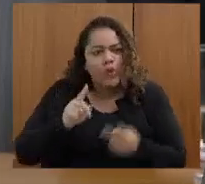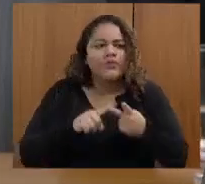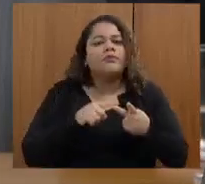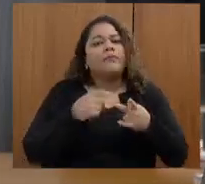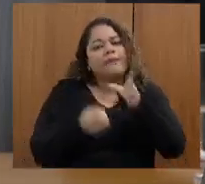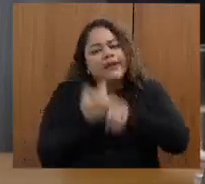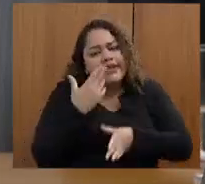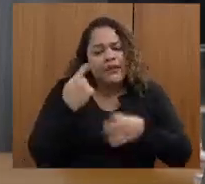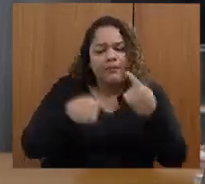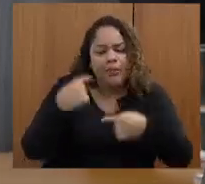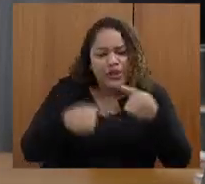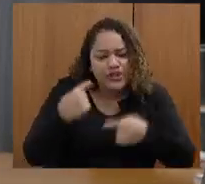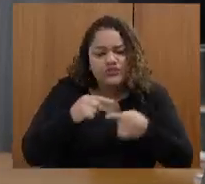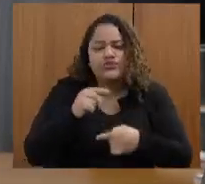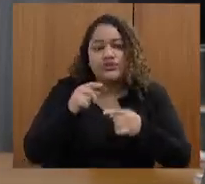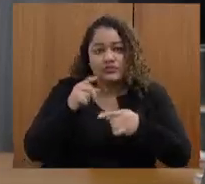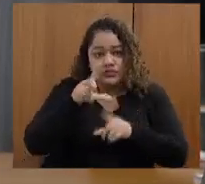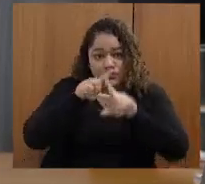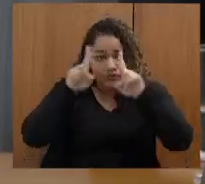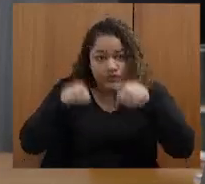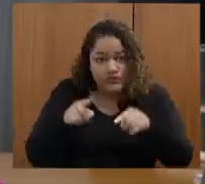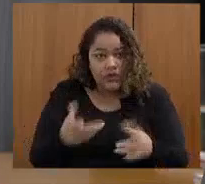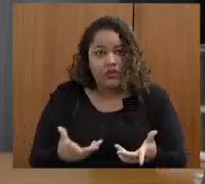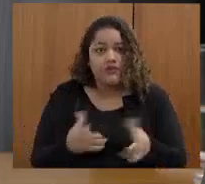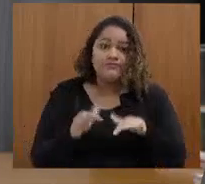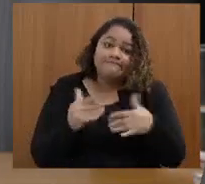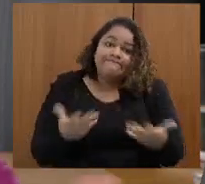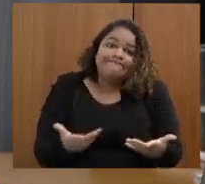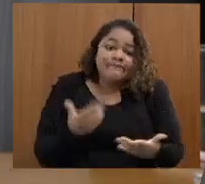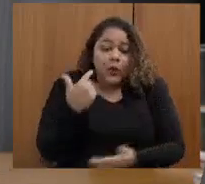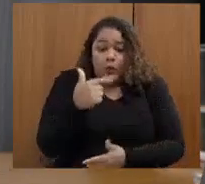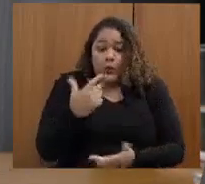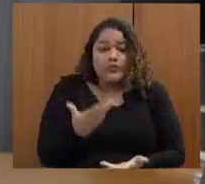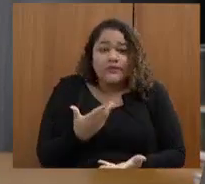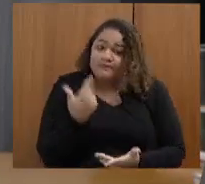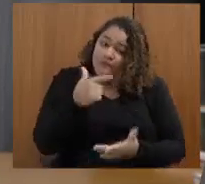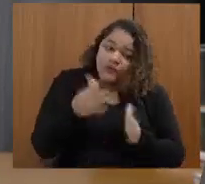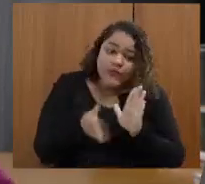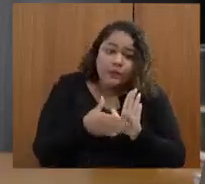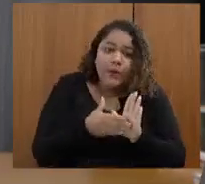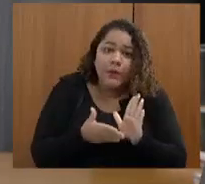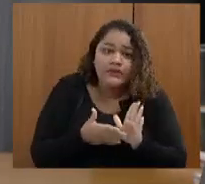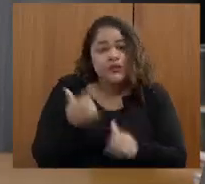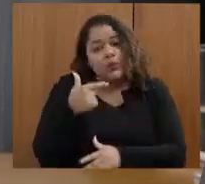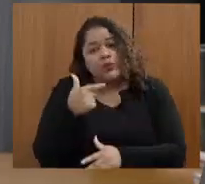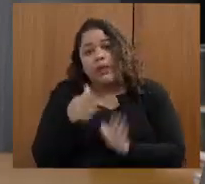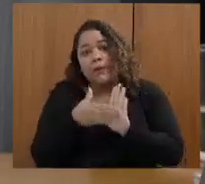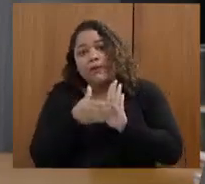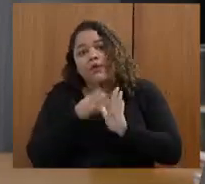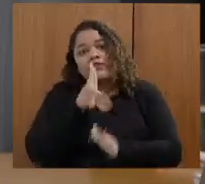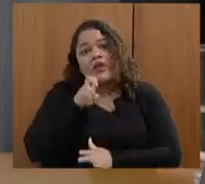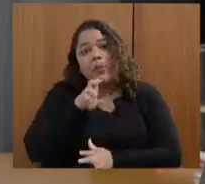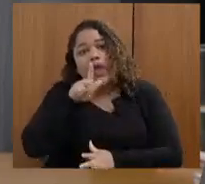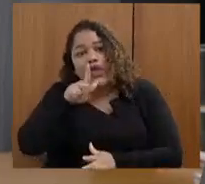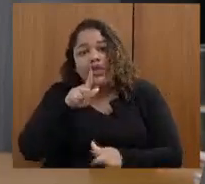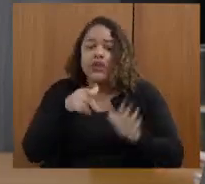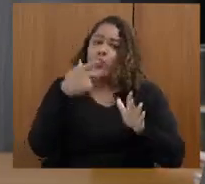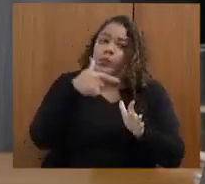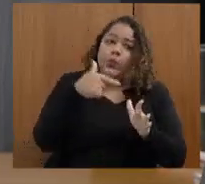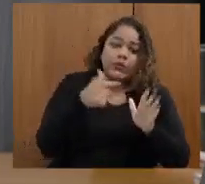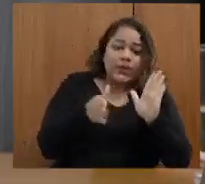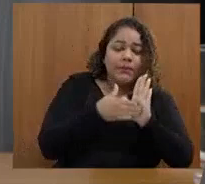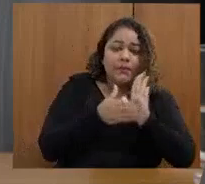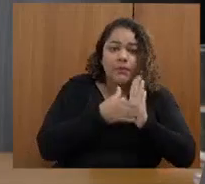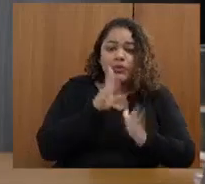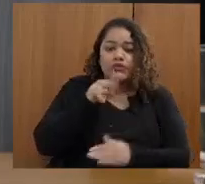tem autonomia então não tem não tem proposta para o ergue não tem proposta para unimontes e não tem propósito